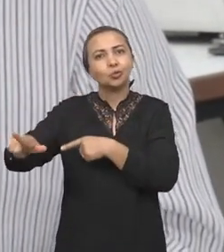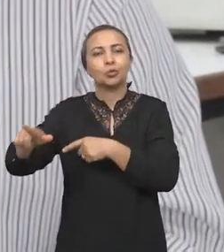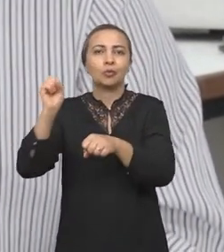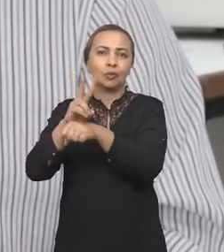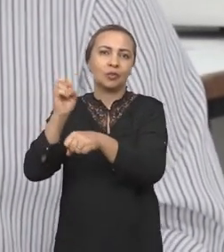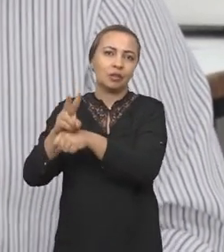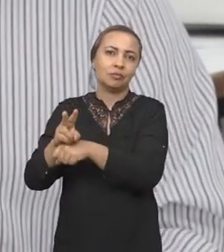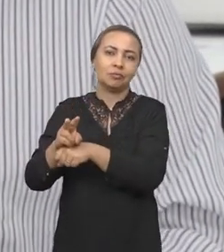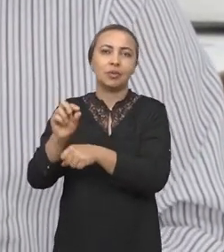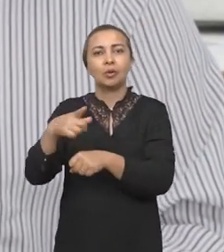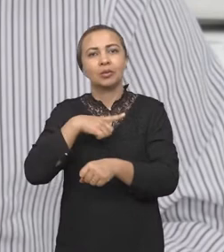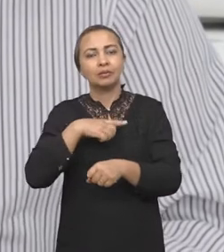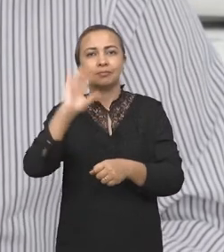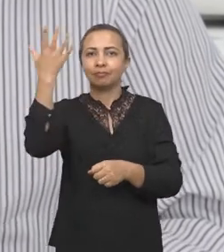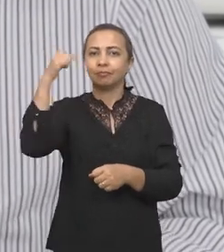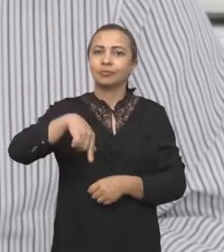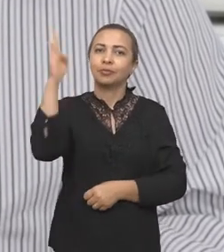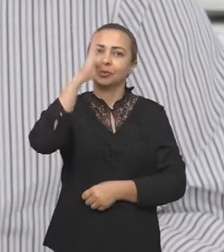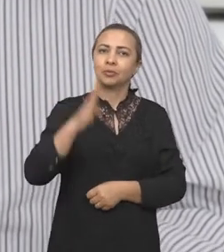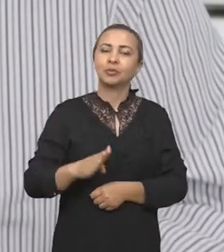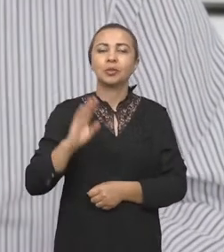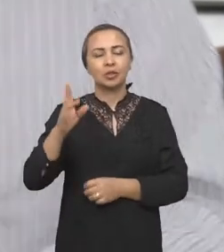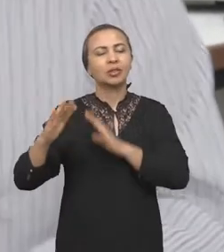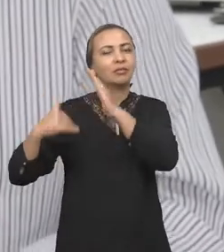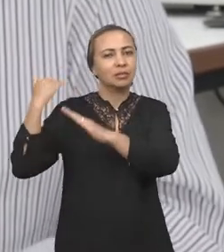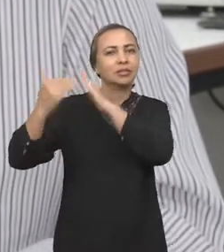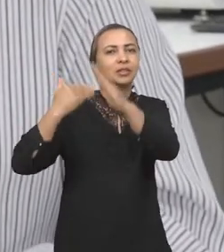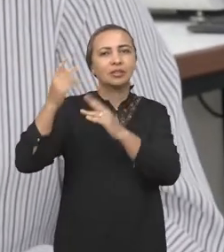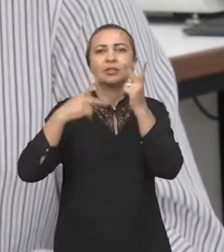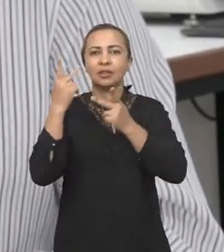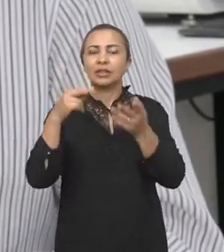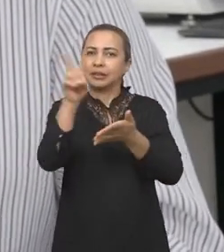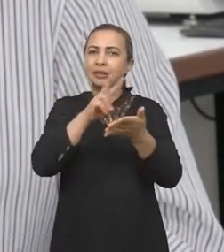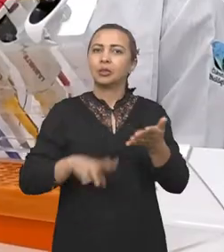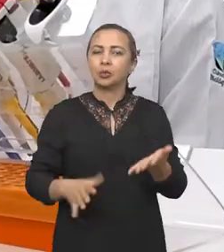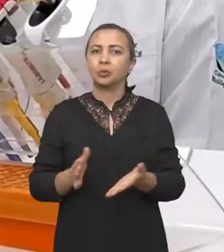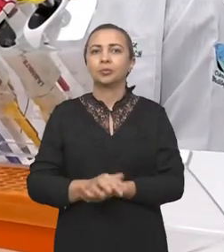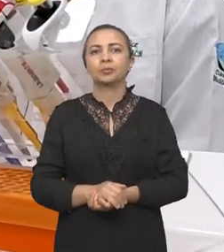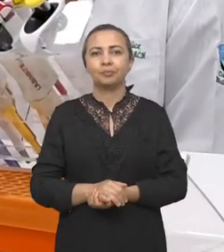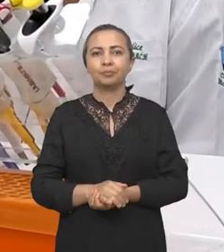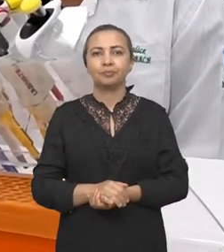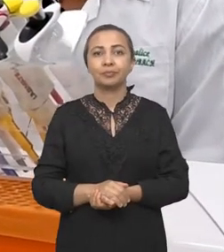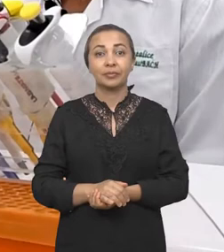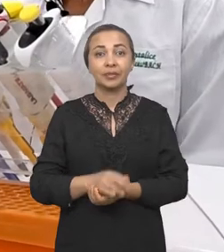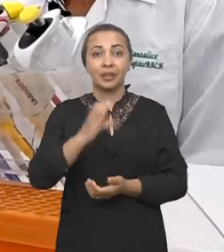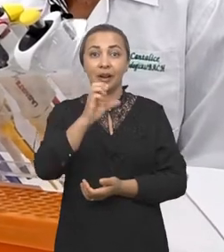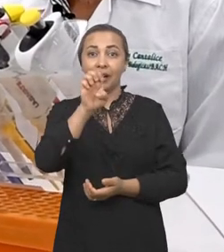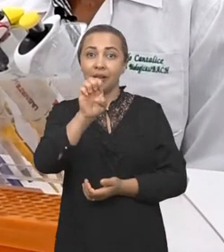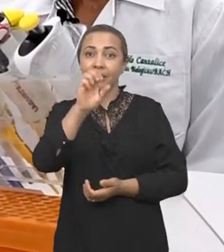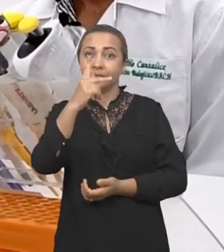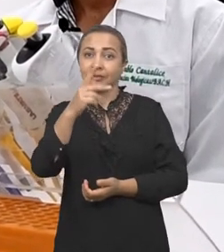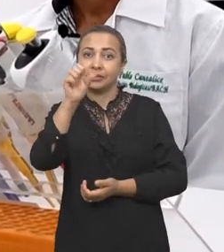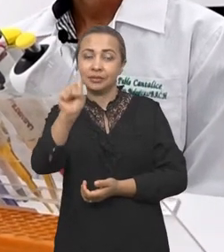tipo viral, que aparentemente é o que tem acontecido aqui no Brasil e já vem sendo relatado na literatura. Bom, cepas virais